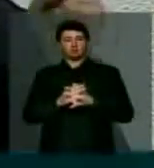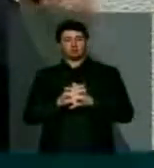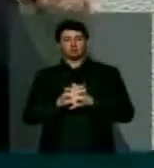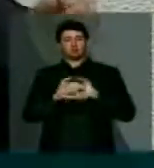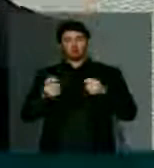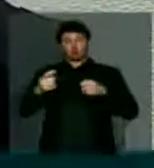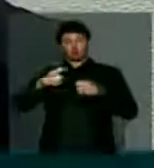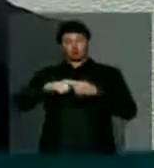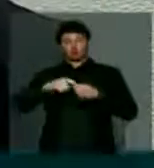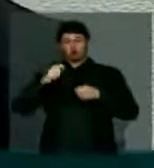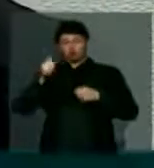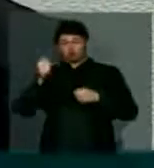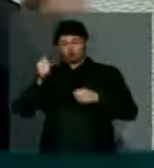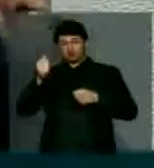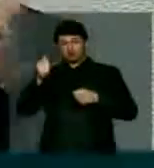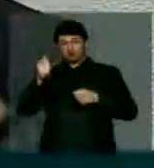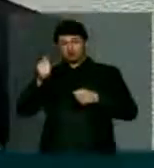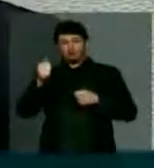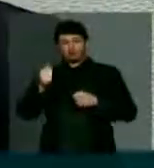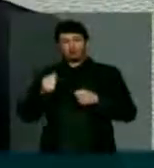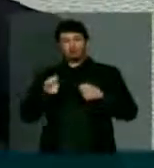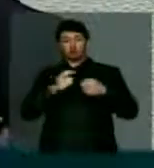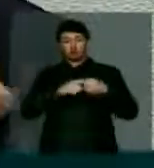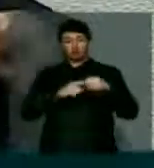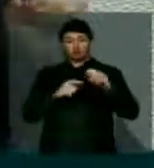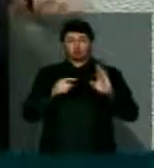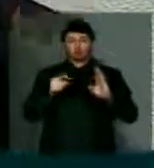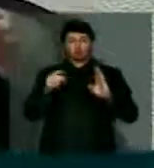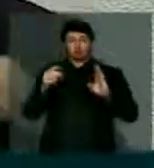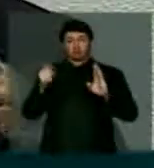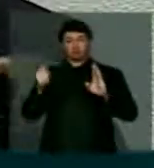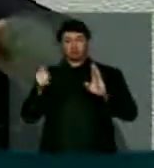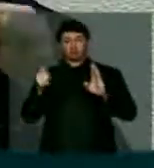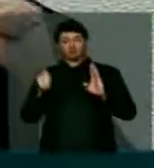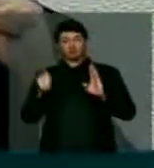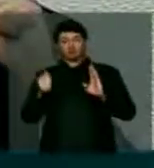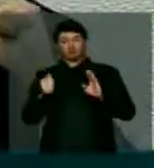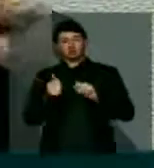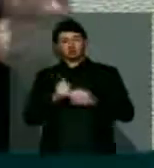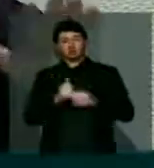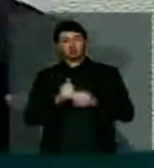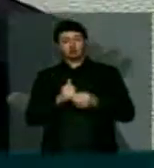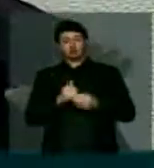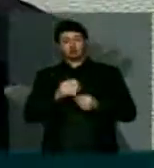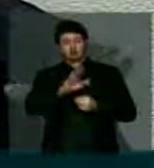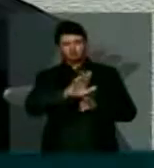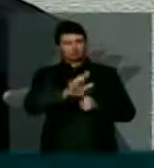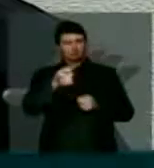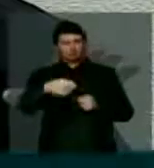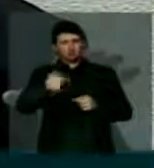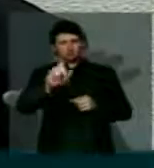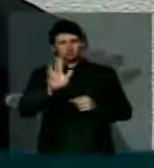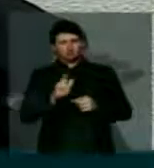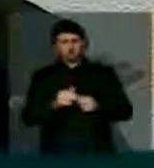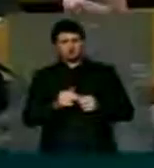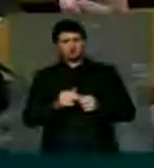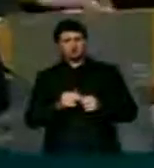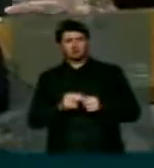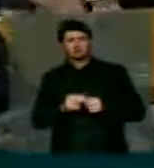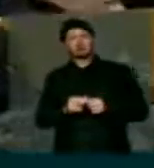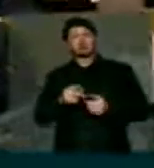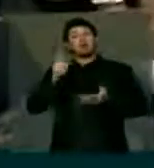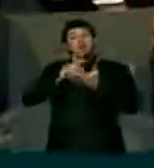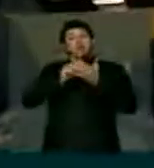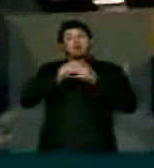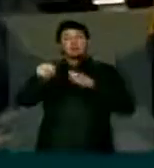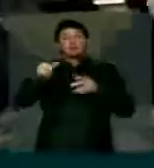O sócio A e o outro sócio B. Paralisou a empresa durante 6 meses. Não precisa. Tanto é verdade